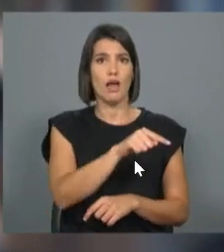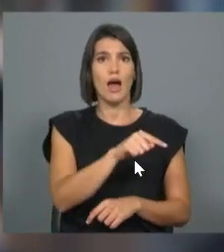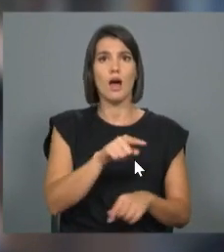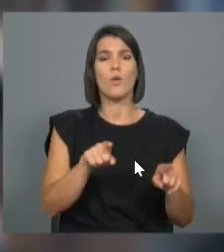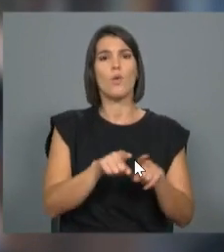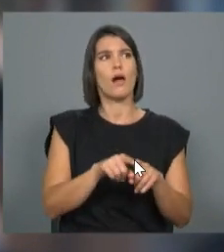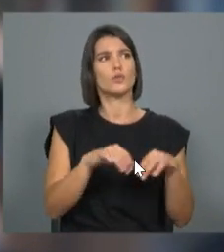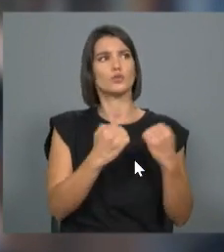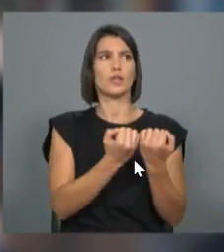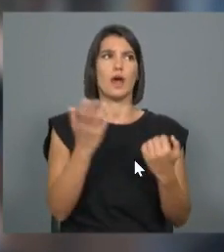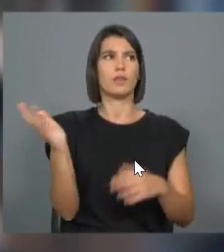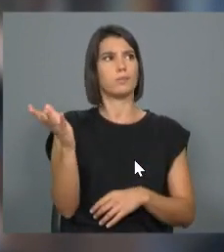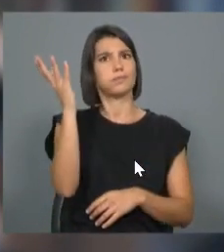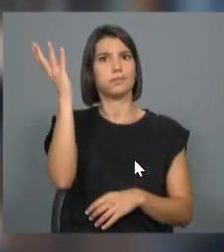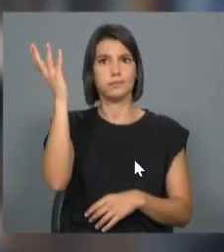de uma elite.